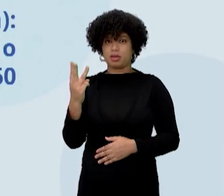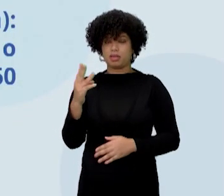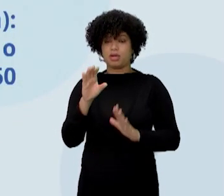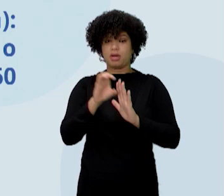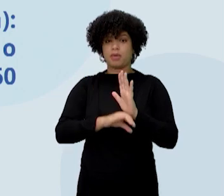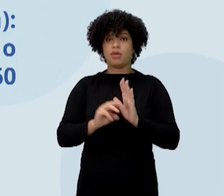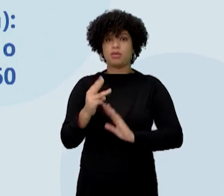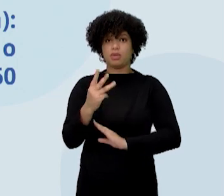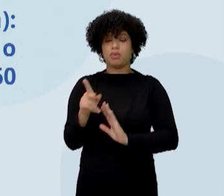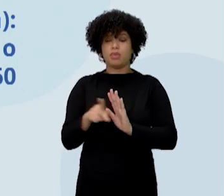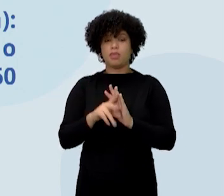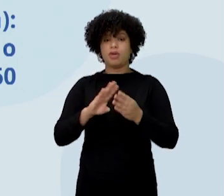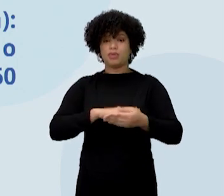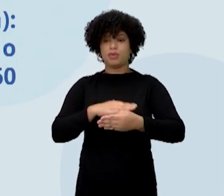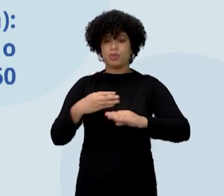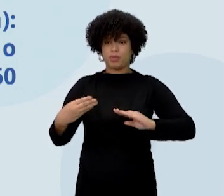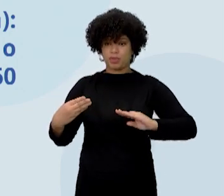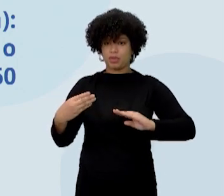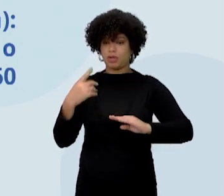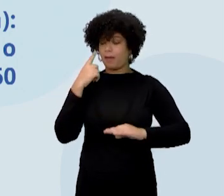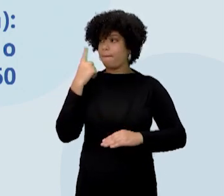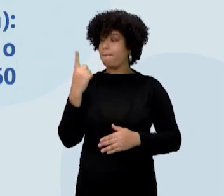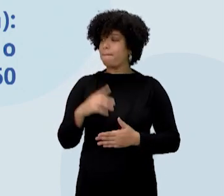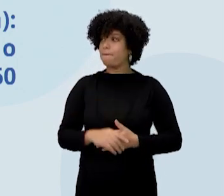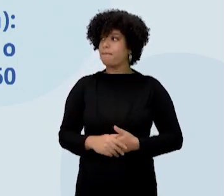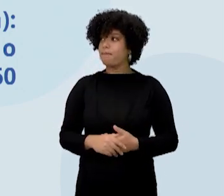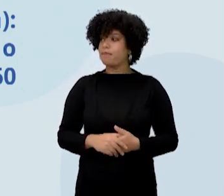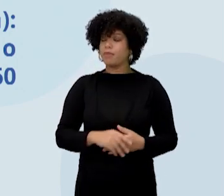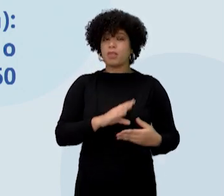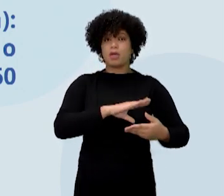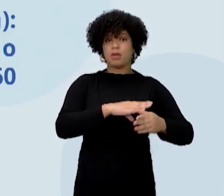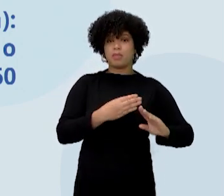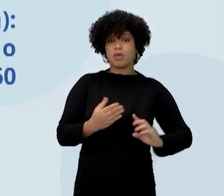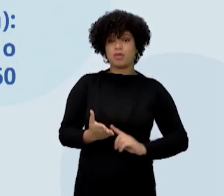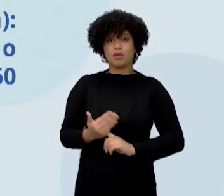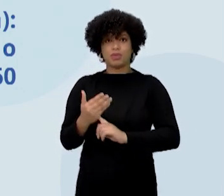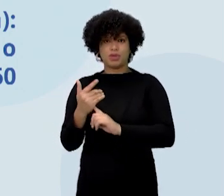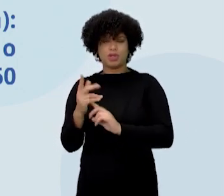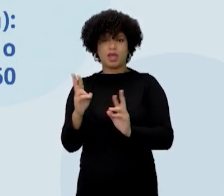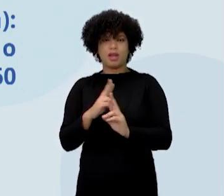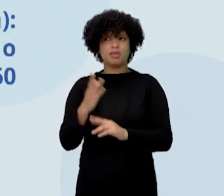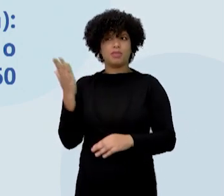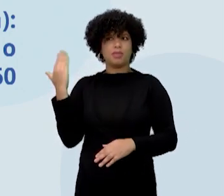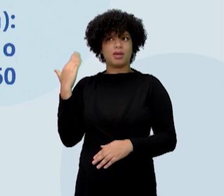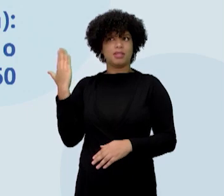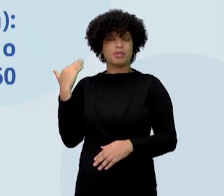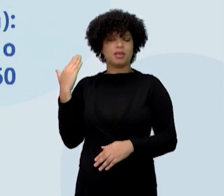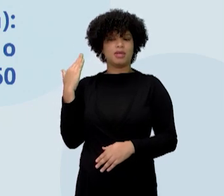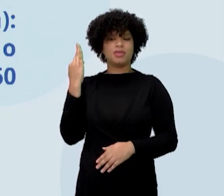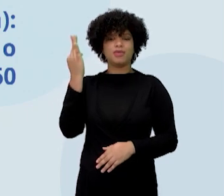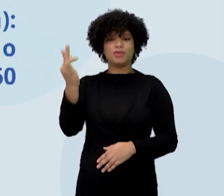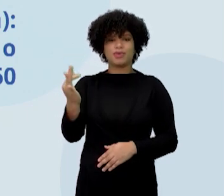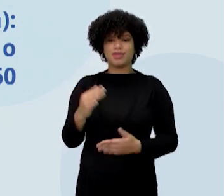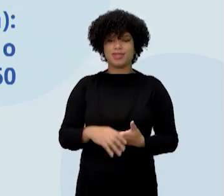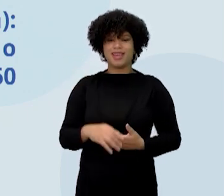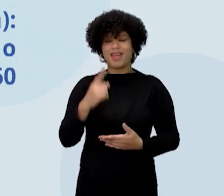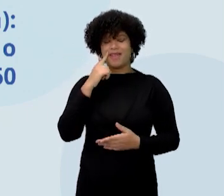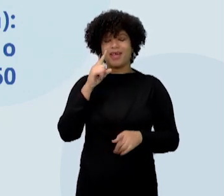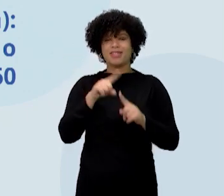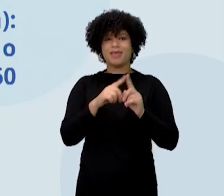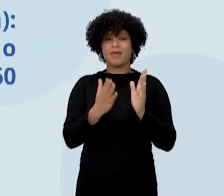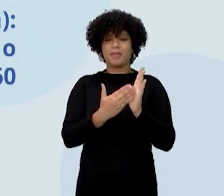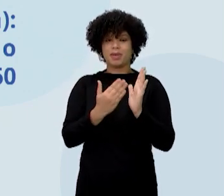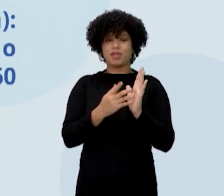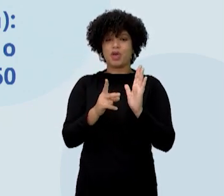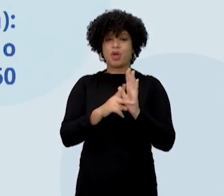de Biologia, a gente tem aí a biotecnologia, o presente e o futuro, previsões e as páginas onde se trabalha aí a